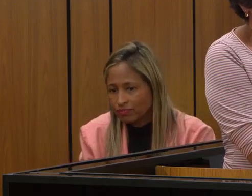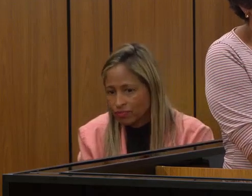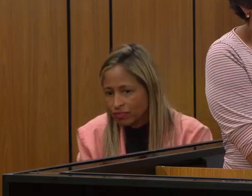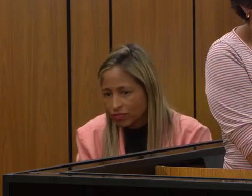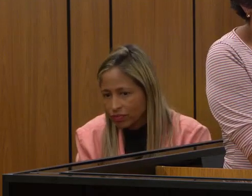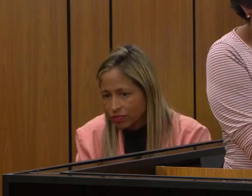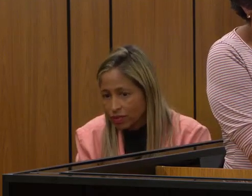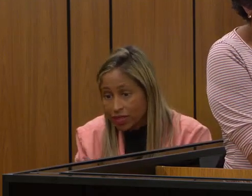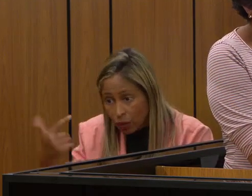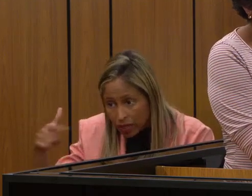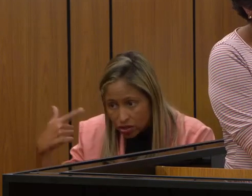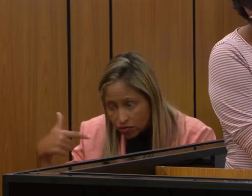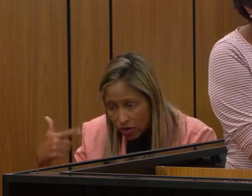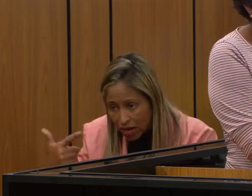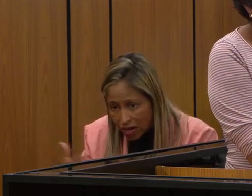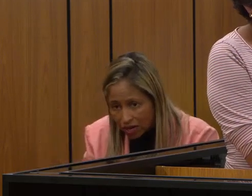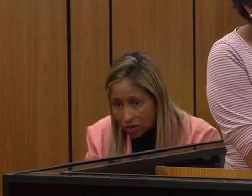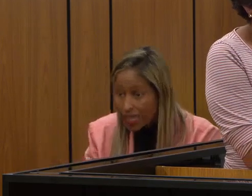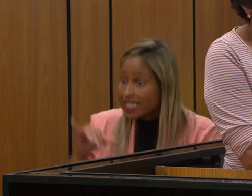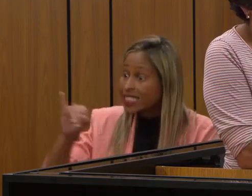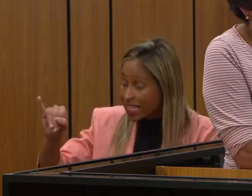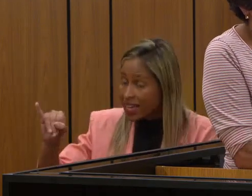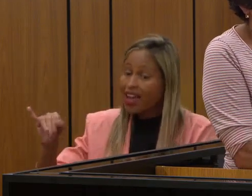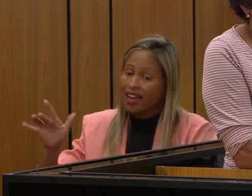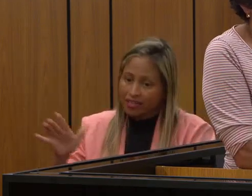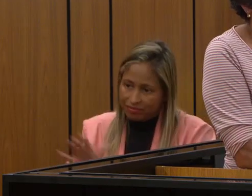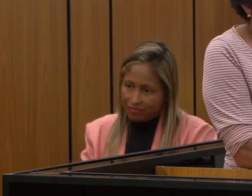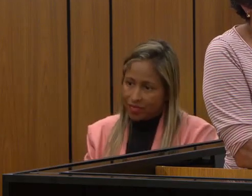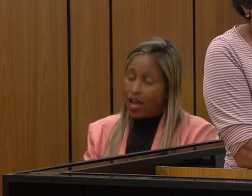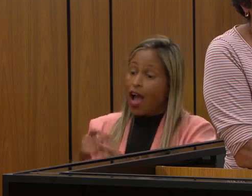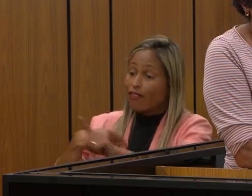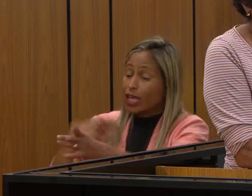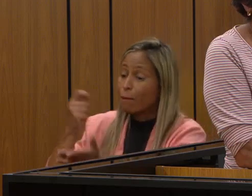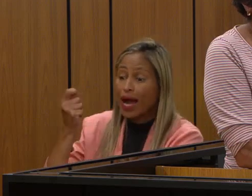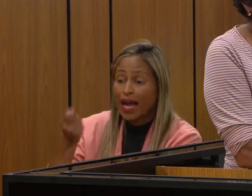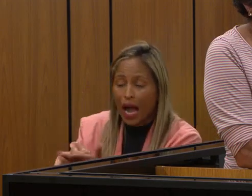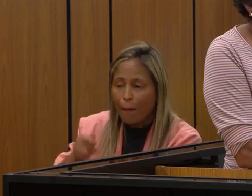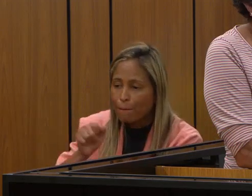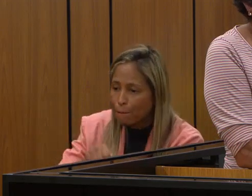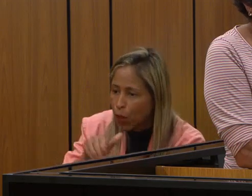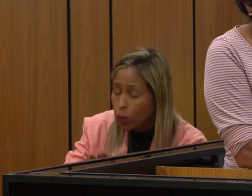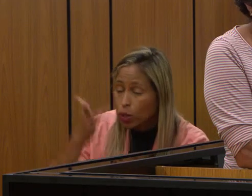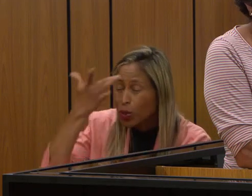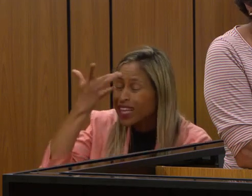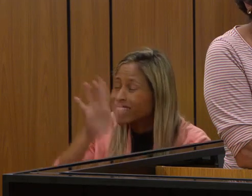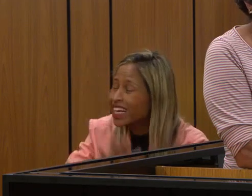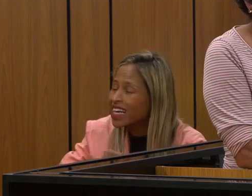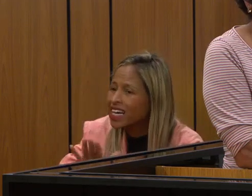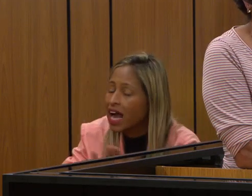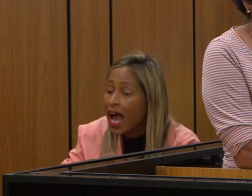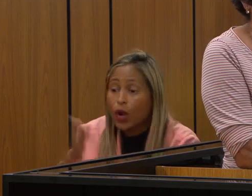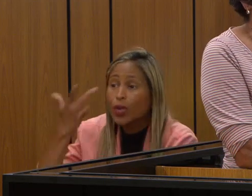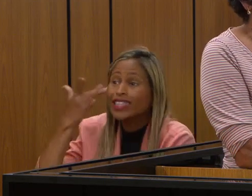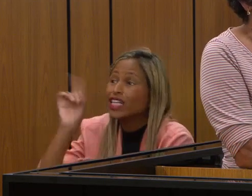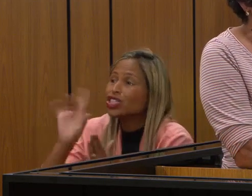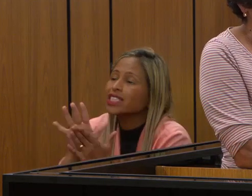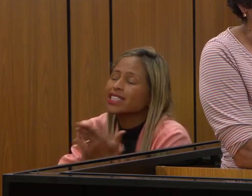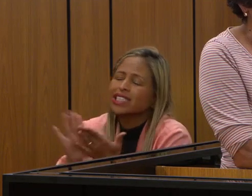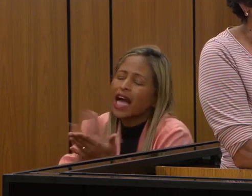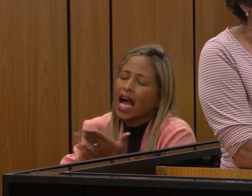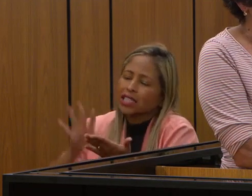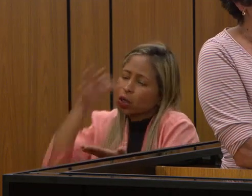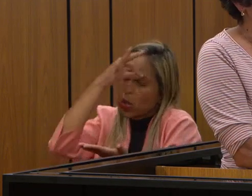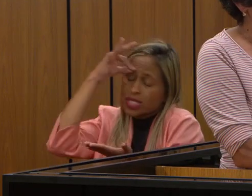se eu não comparecer aí eu ainda tenho que pagar multa e eu não tô entendendo nada eu não tenho nada de direito